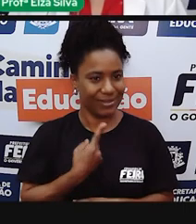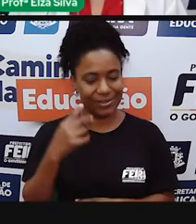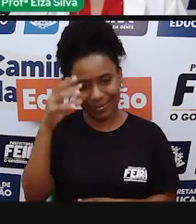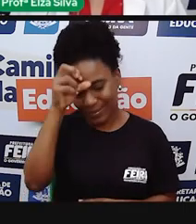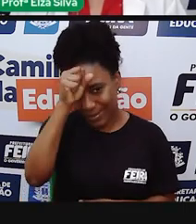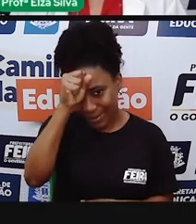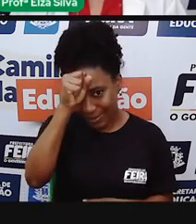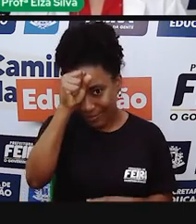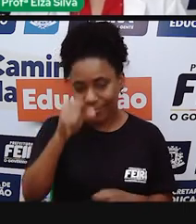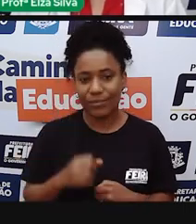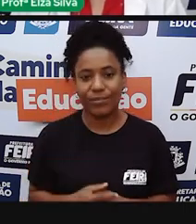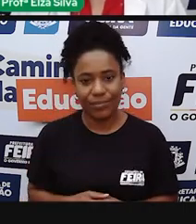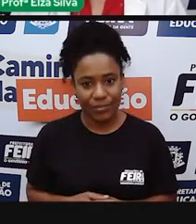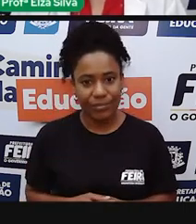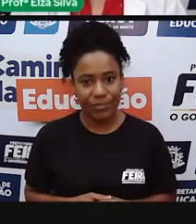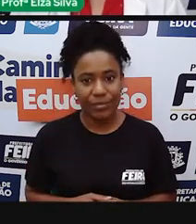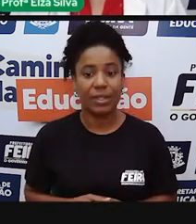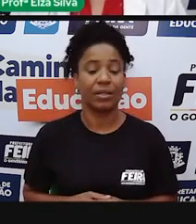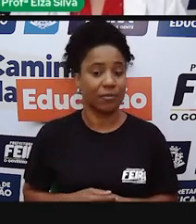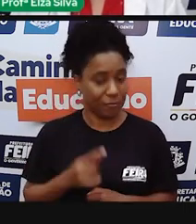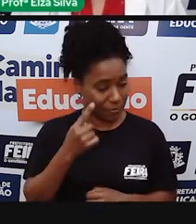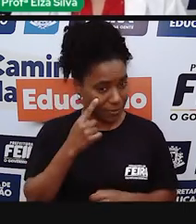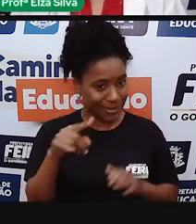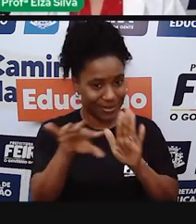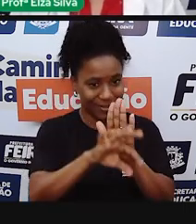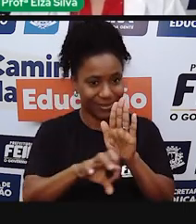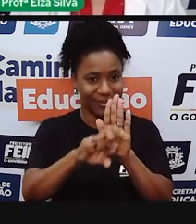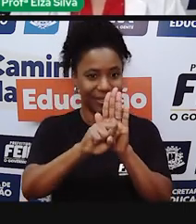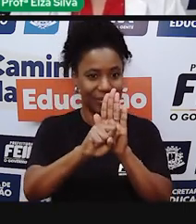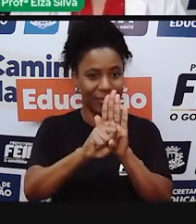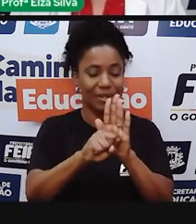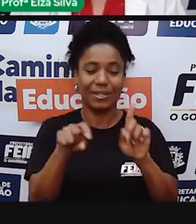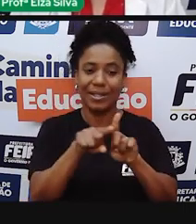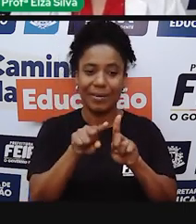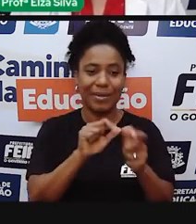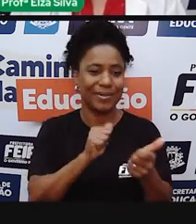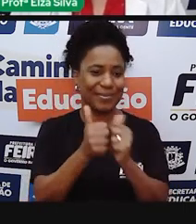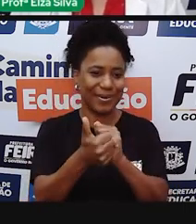caso, se referindo aos símbolos e aos esportes olímpicos.